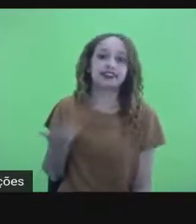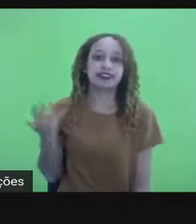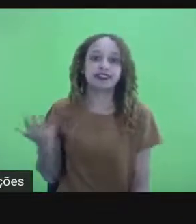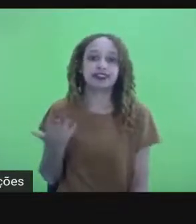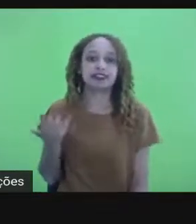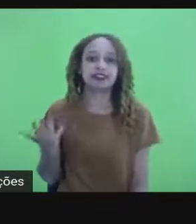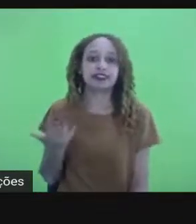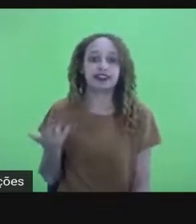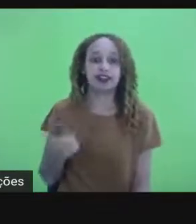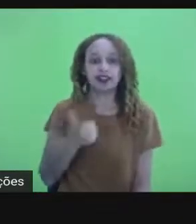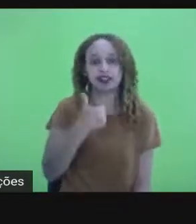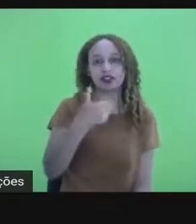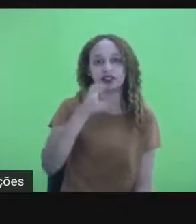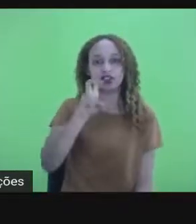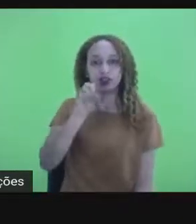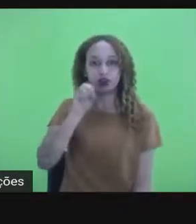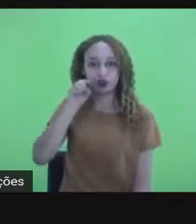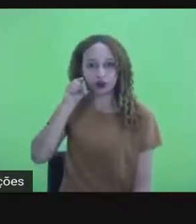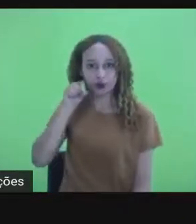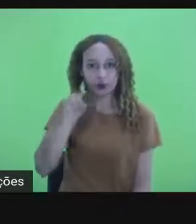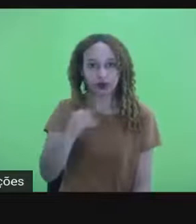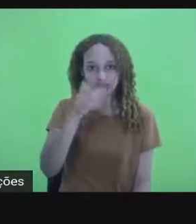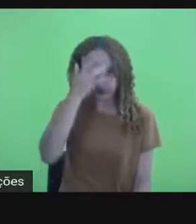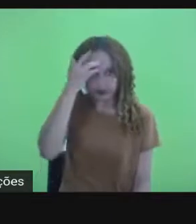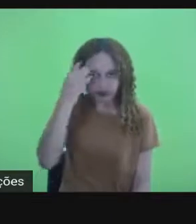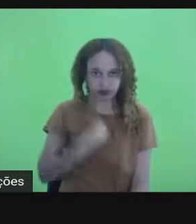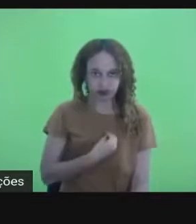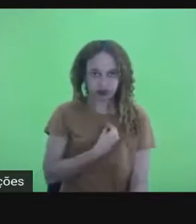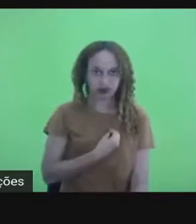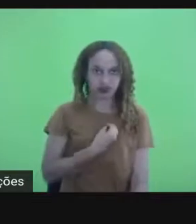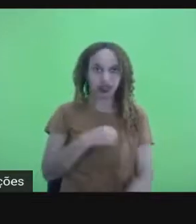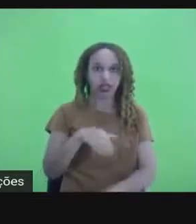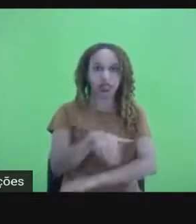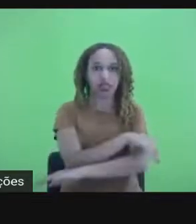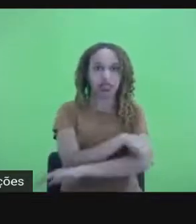cerca de 150 mil pessoas vivendo em situação de rua,